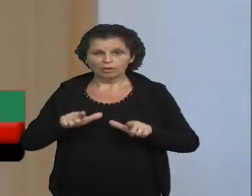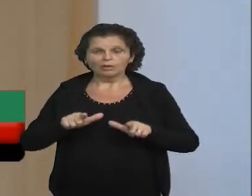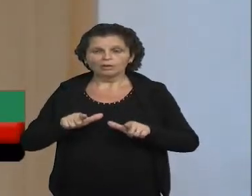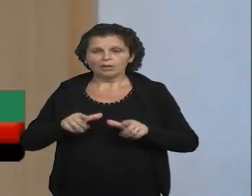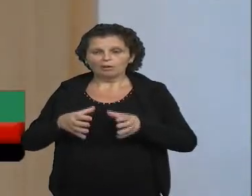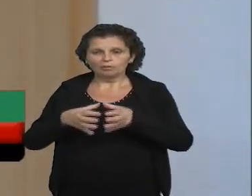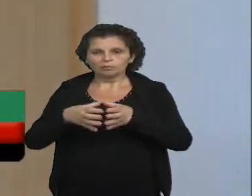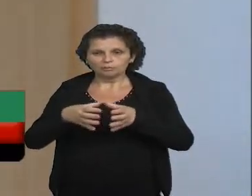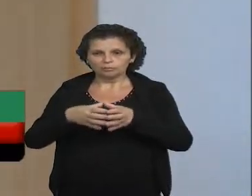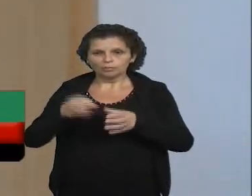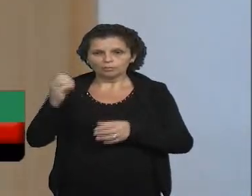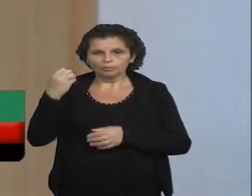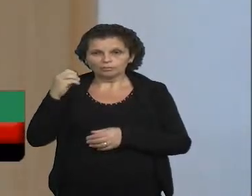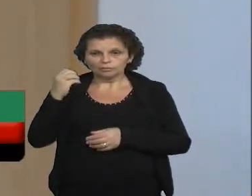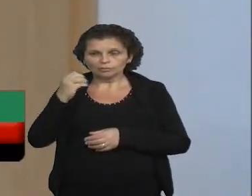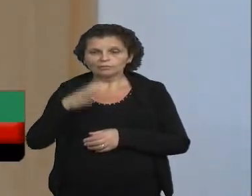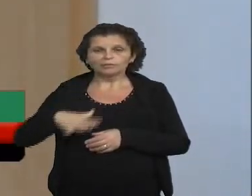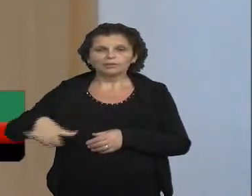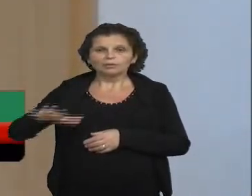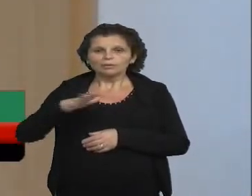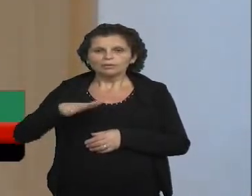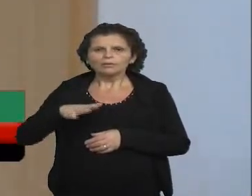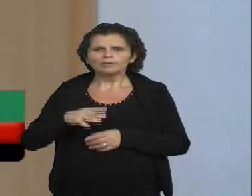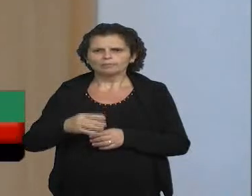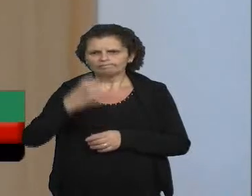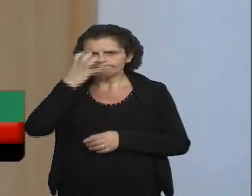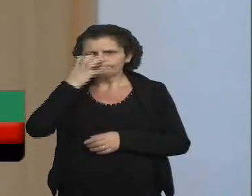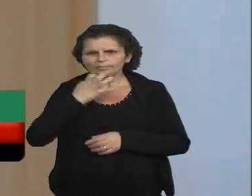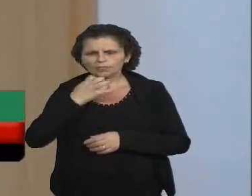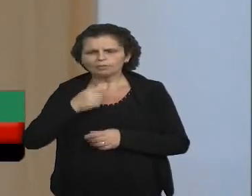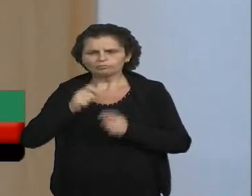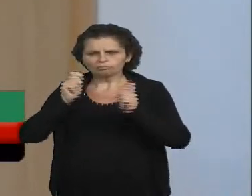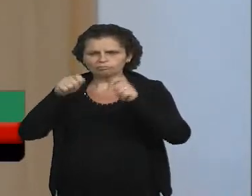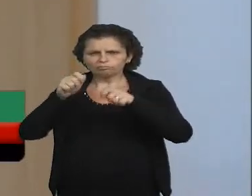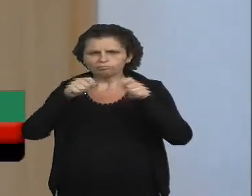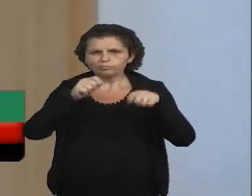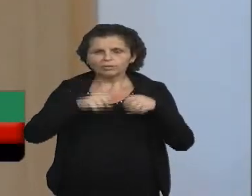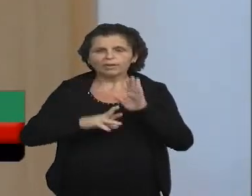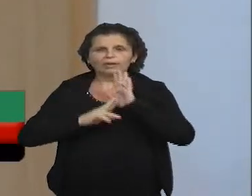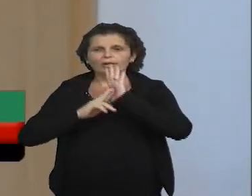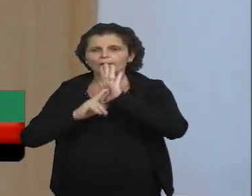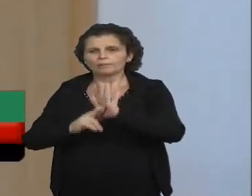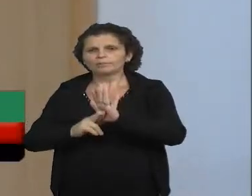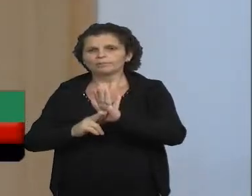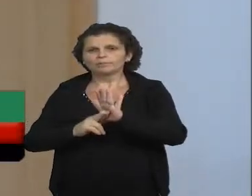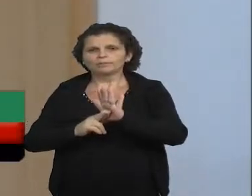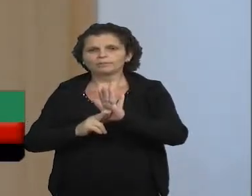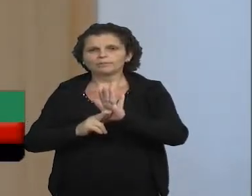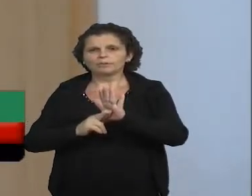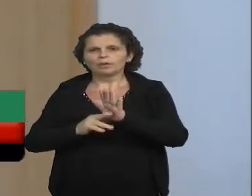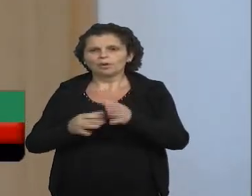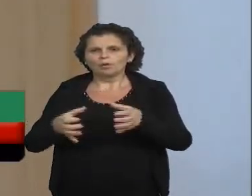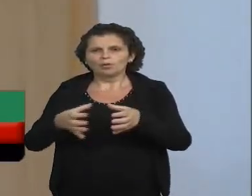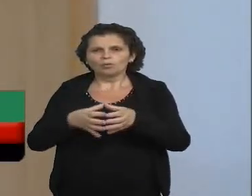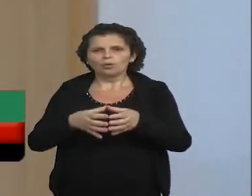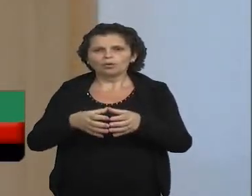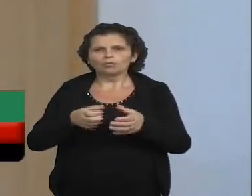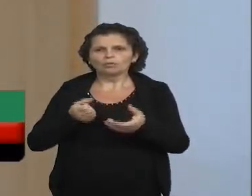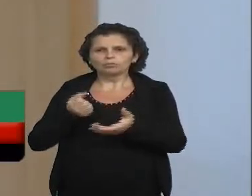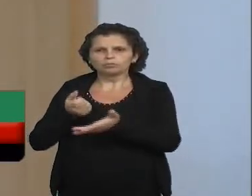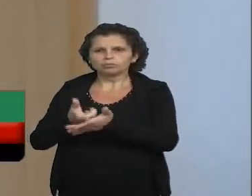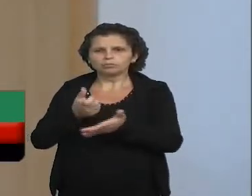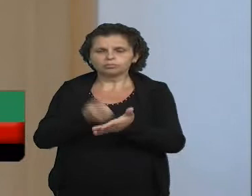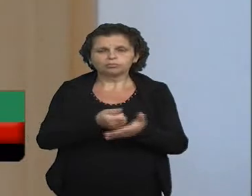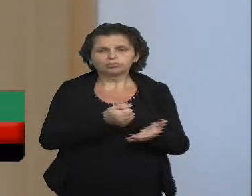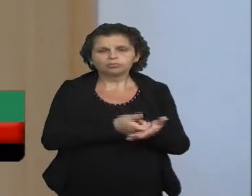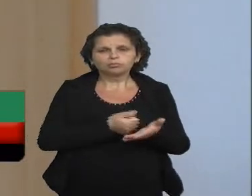Associação Comercial Empresarial de Osasco, que é uma entidade séria, competente, né, Elza, que representa aí a grande parte dos comerciantes aqui